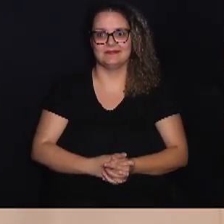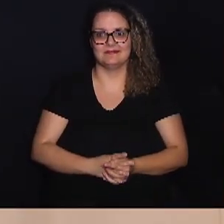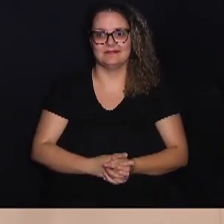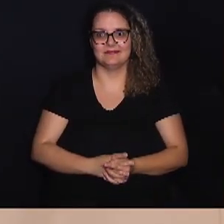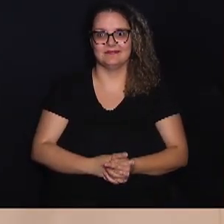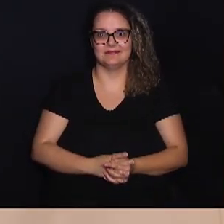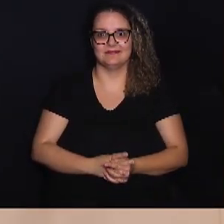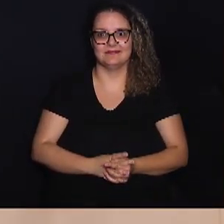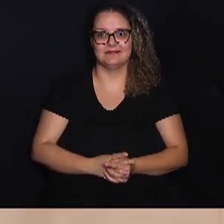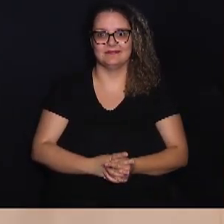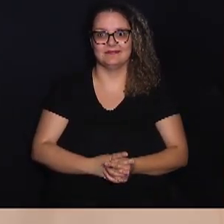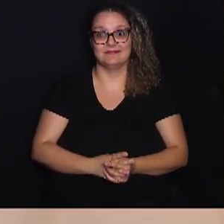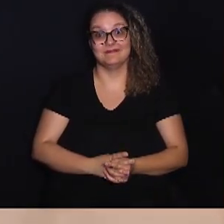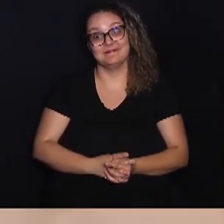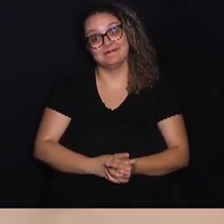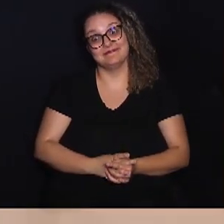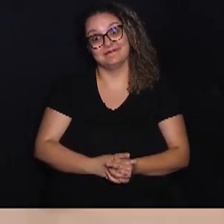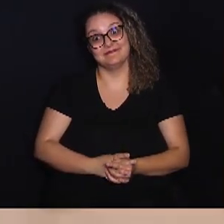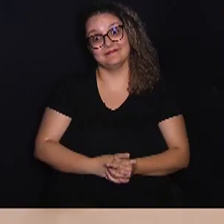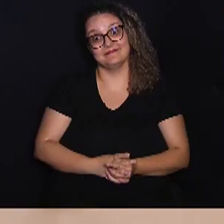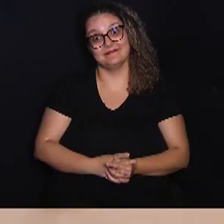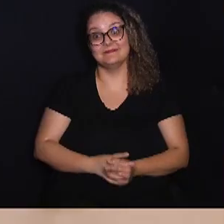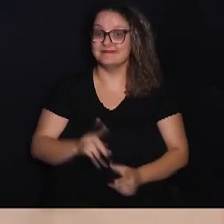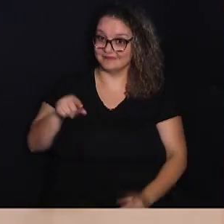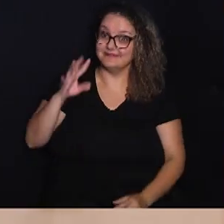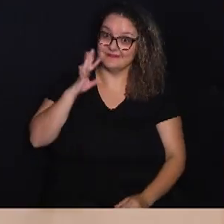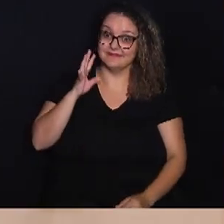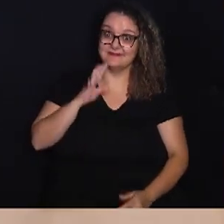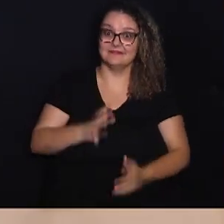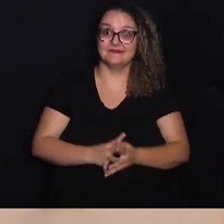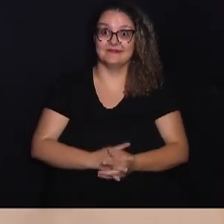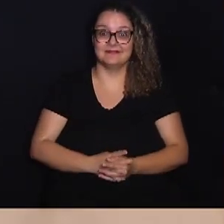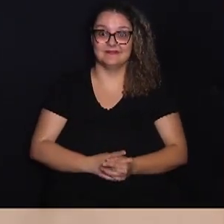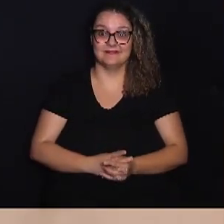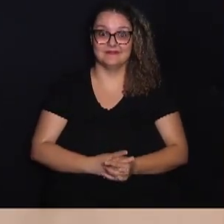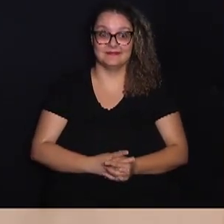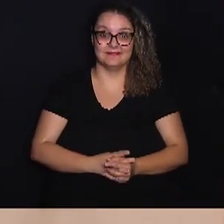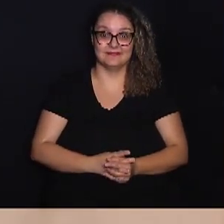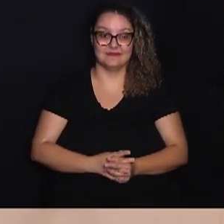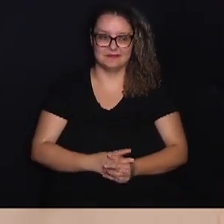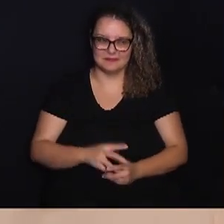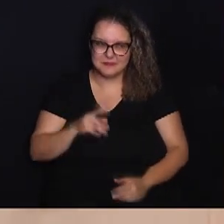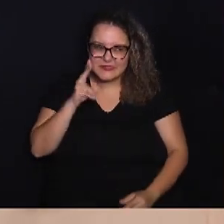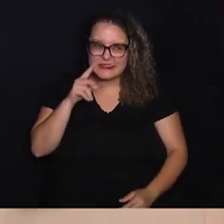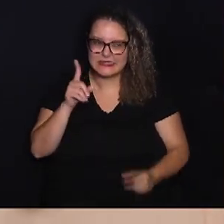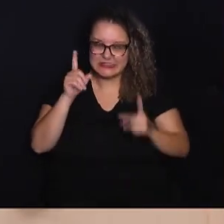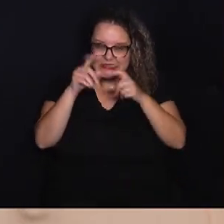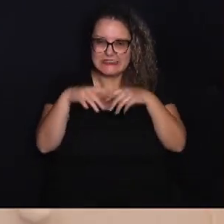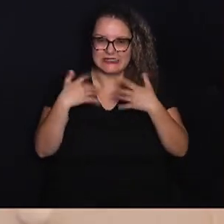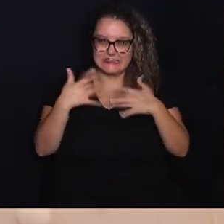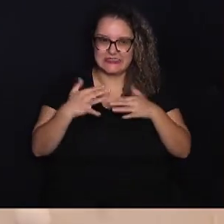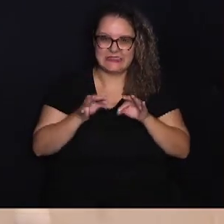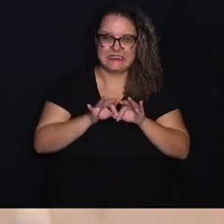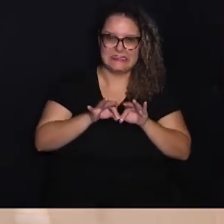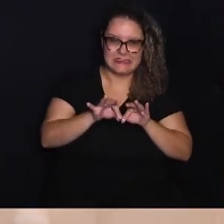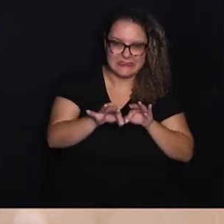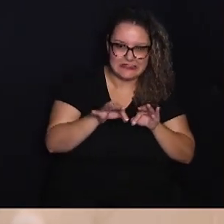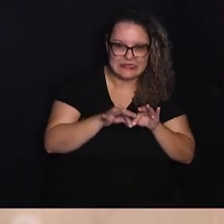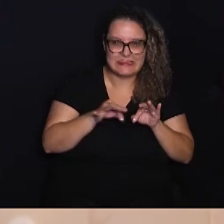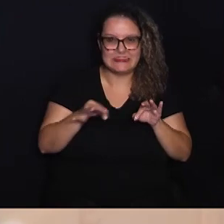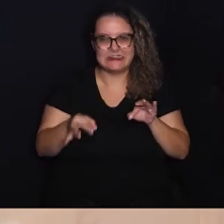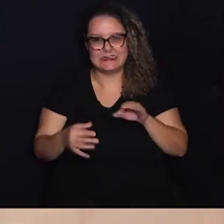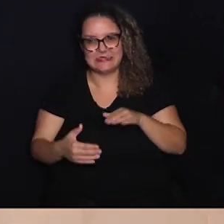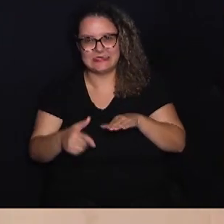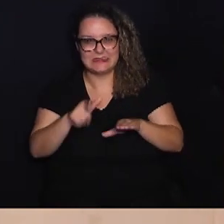É Legal. É legal. E você viu que dá um trabalho, tipo, medir o molde, medir os